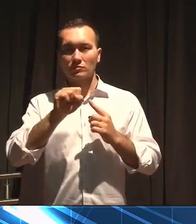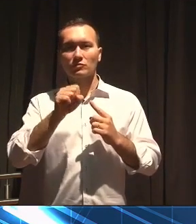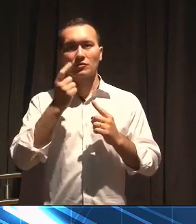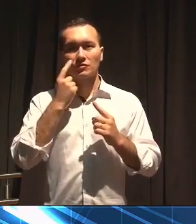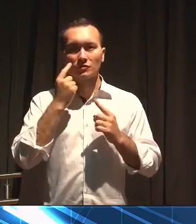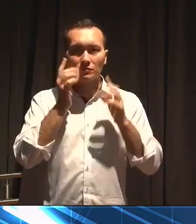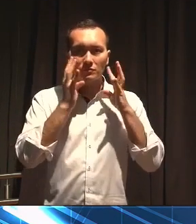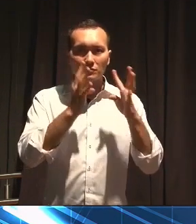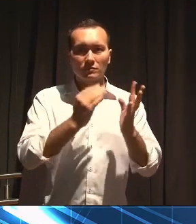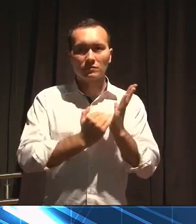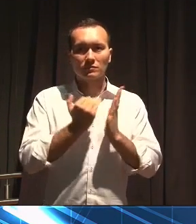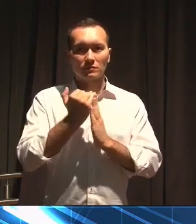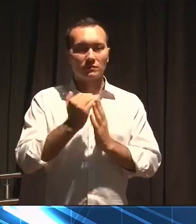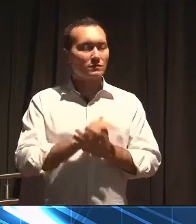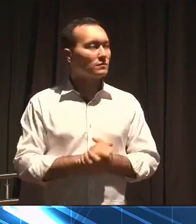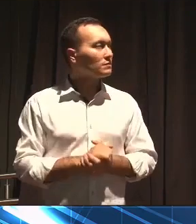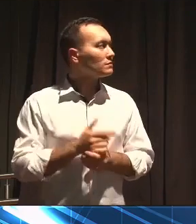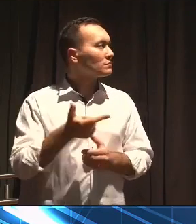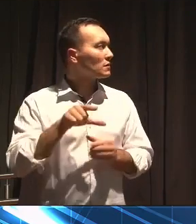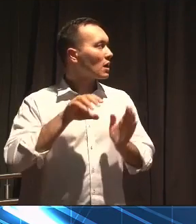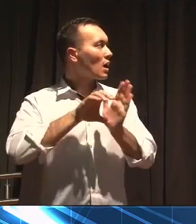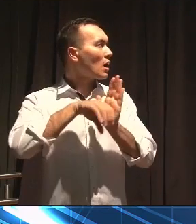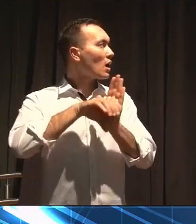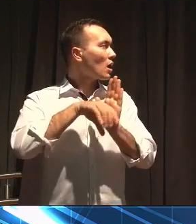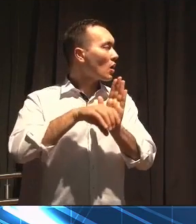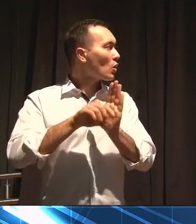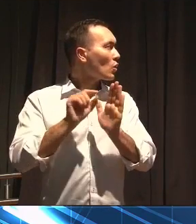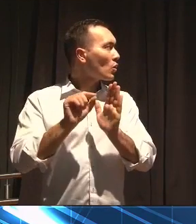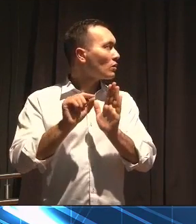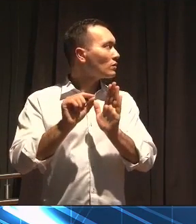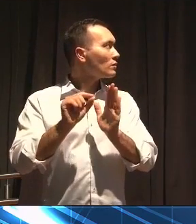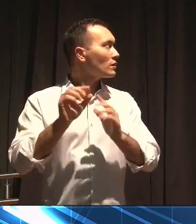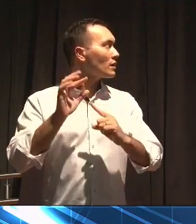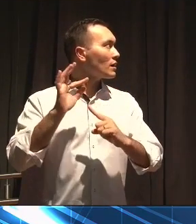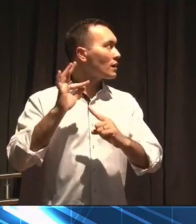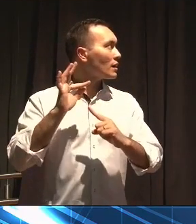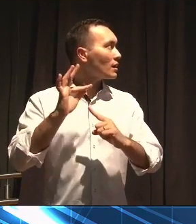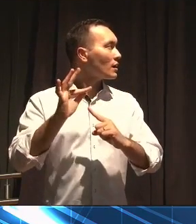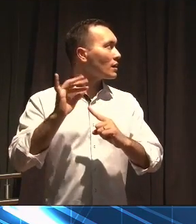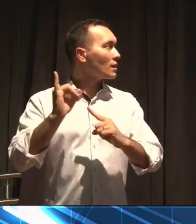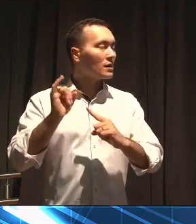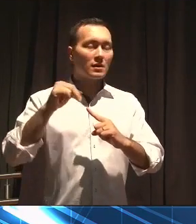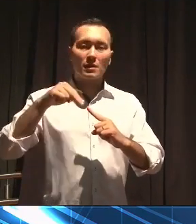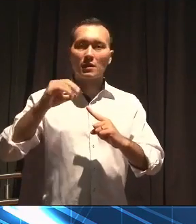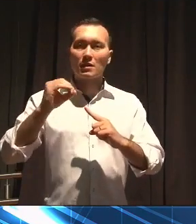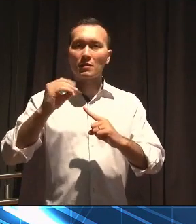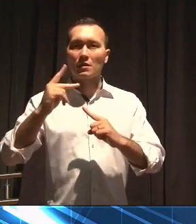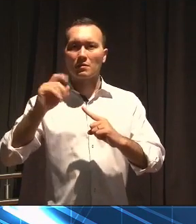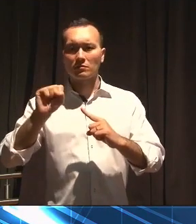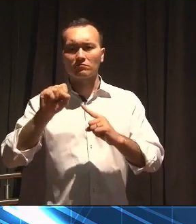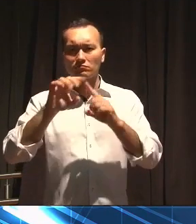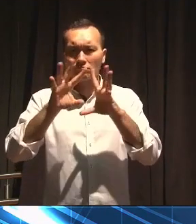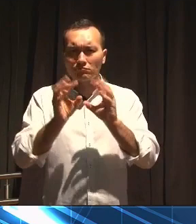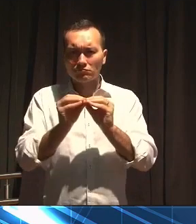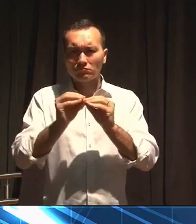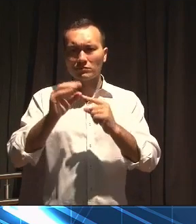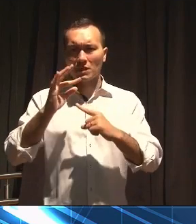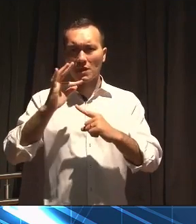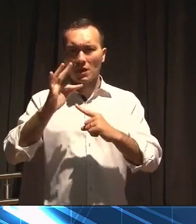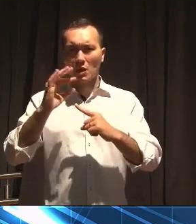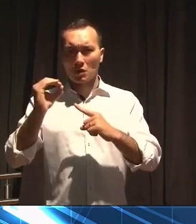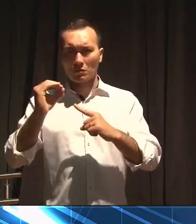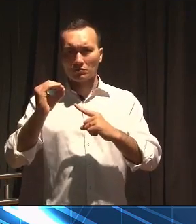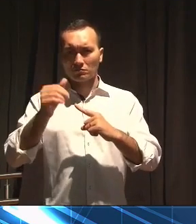Então, conceituando um pouco a parte de FinOps, é uma cultura, uma disciplina que baseia as decisões da empresa